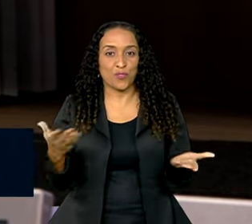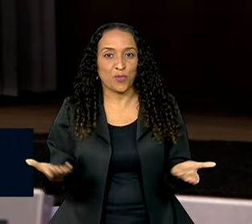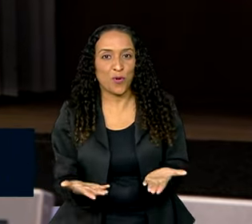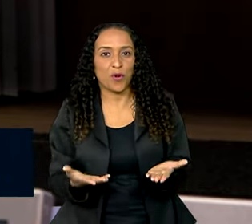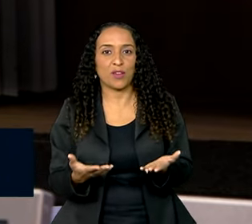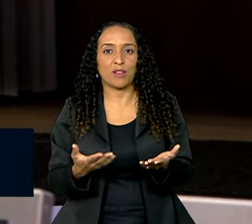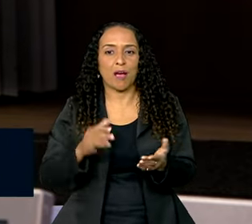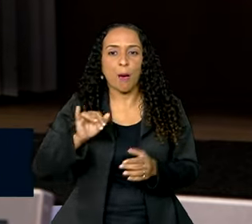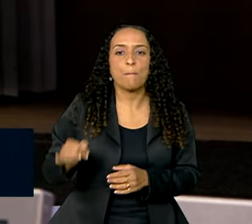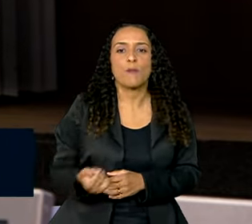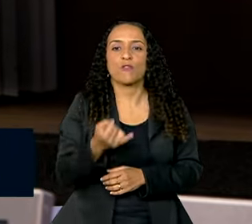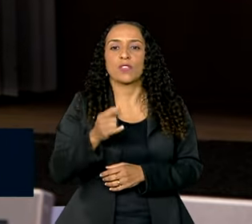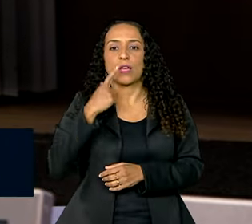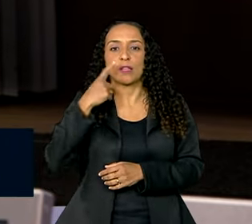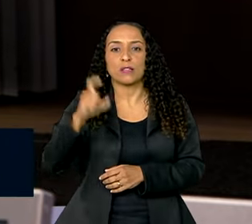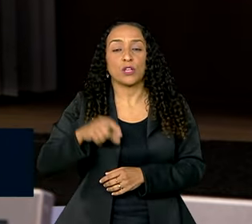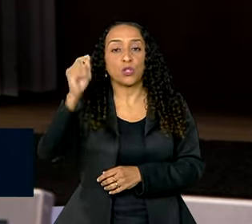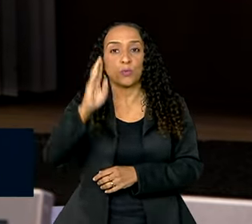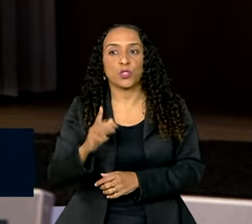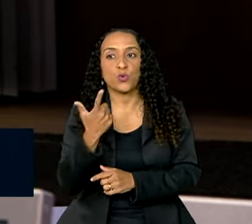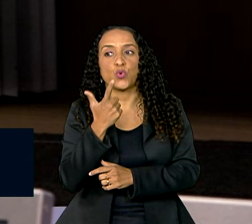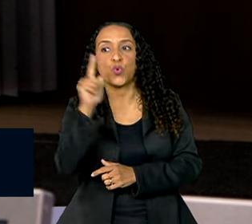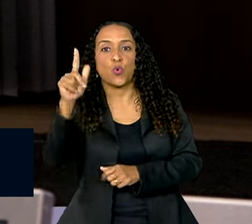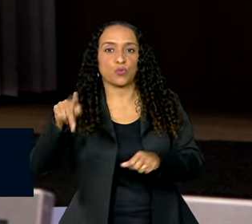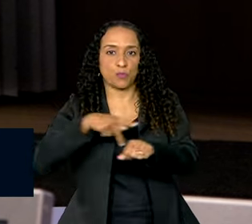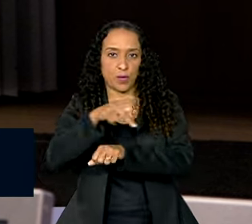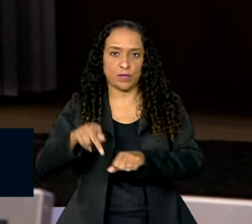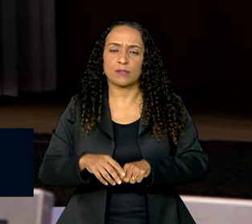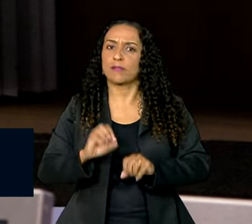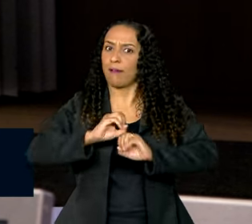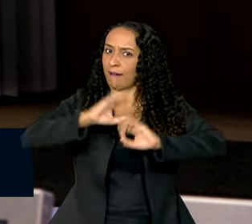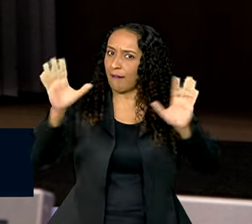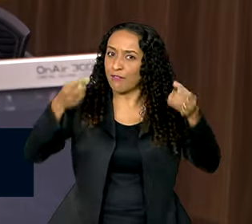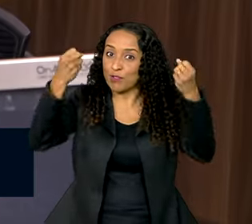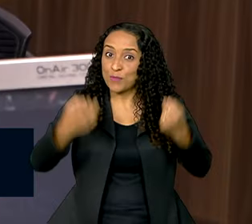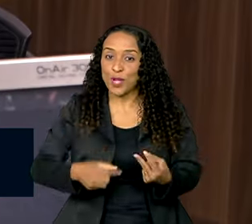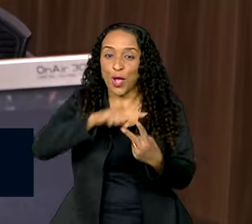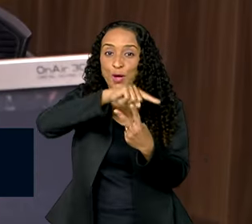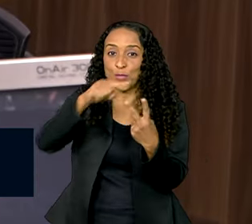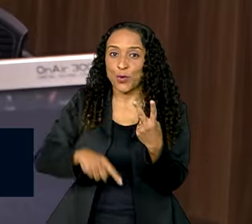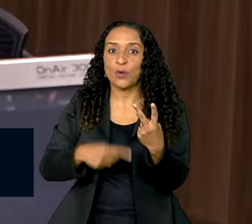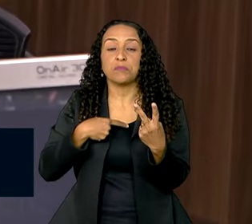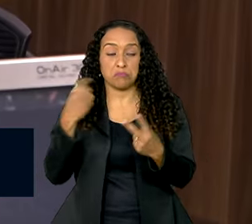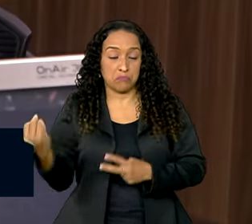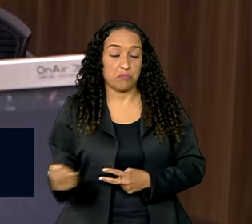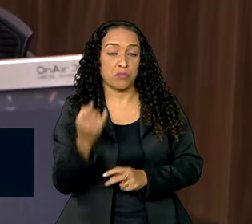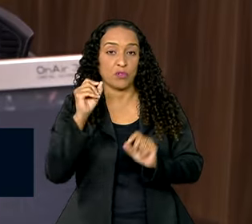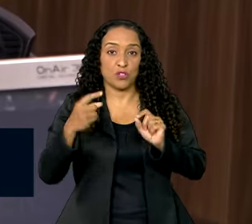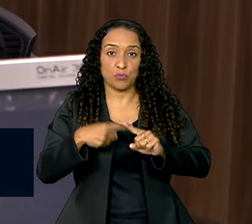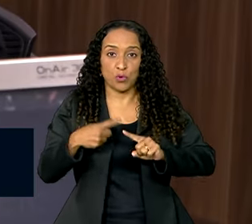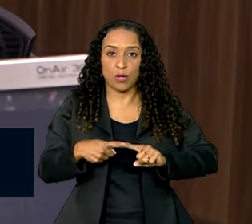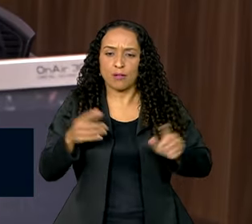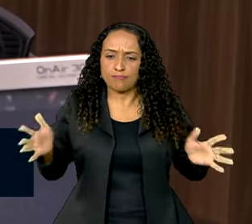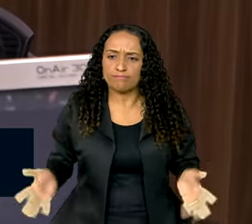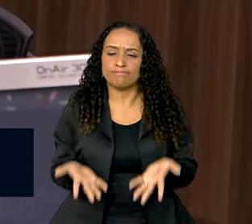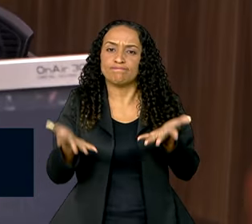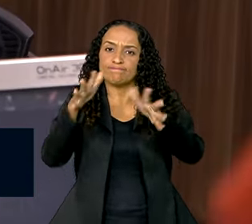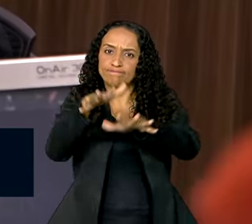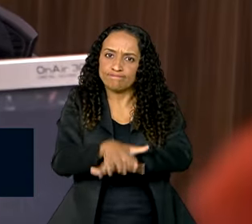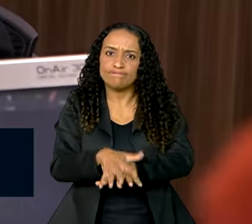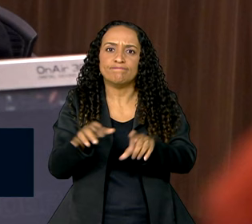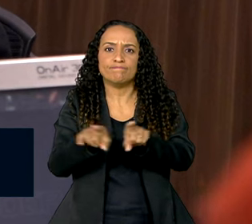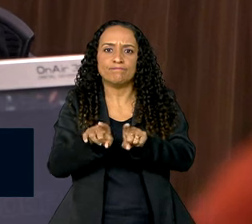para o aproveitamento da CNH brasileira em outros países? Claro, vou destacar dois aqui, né? Isso é muito importante, porque isso promove a